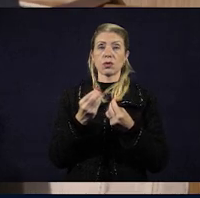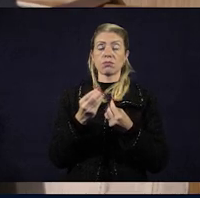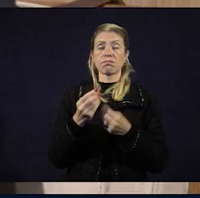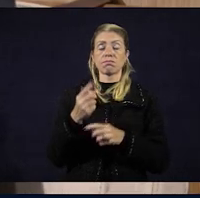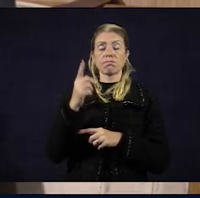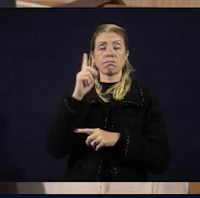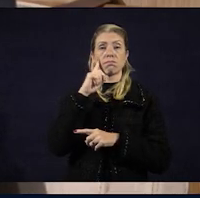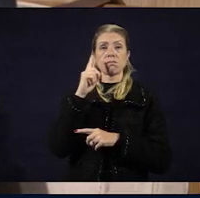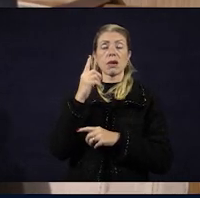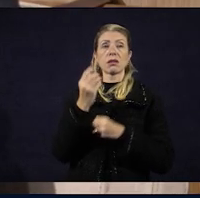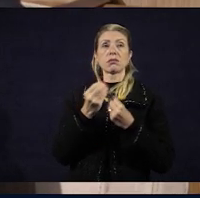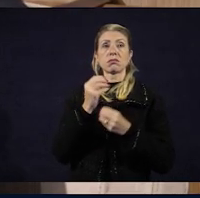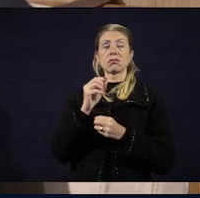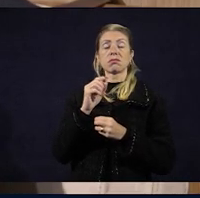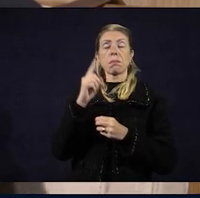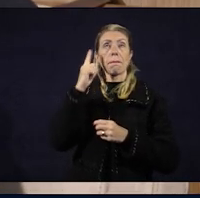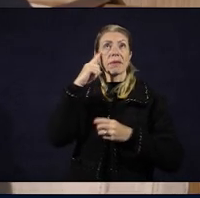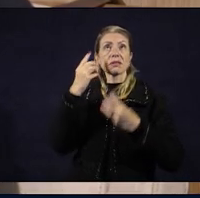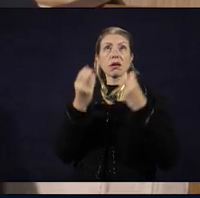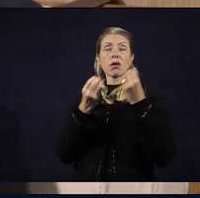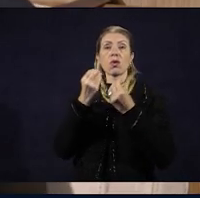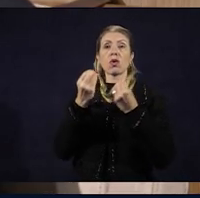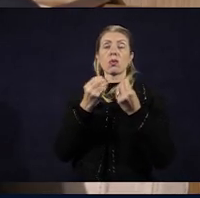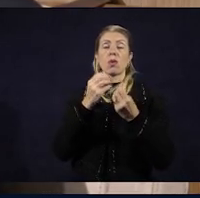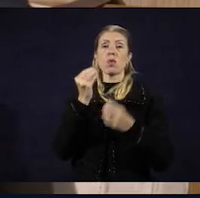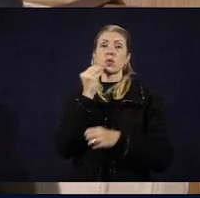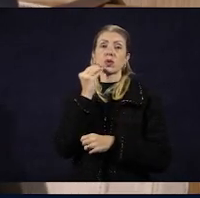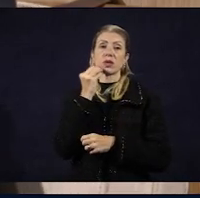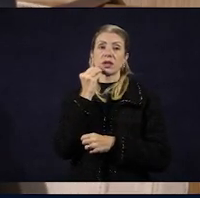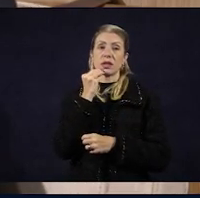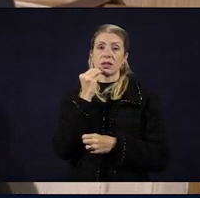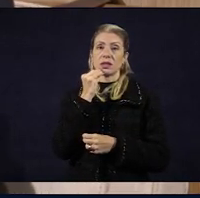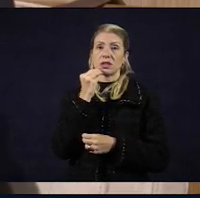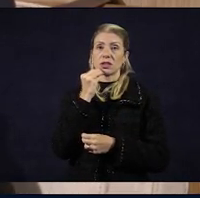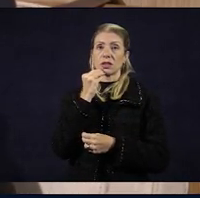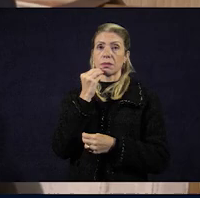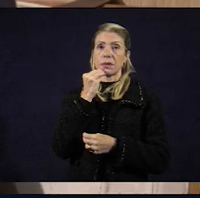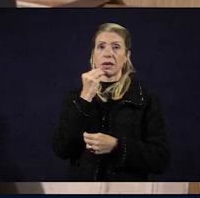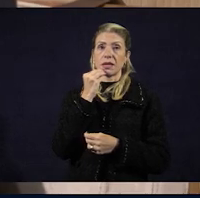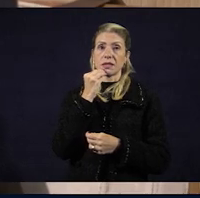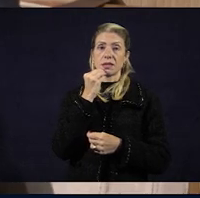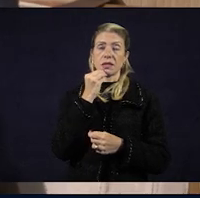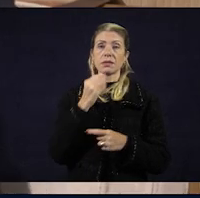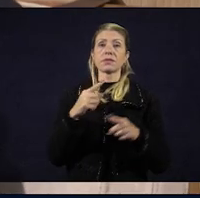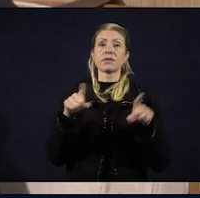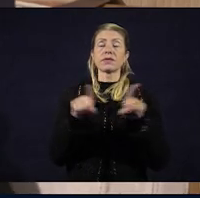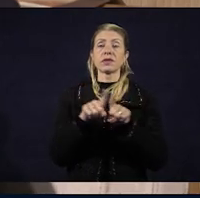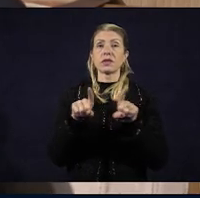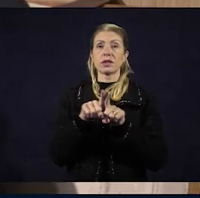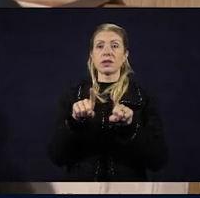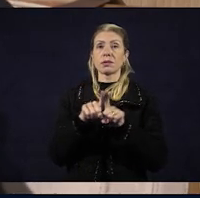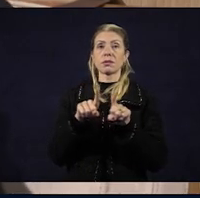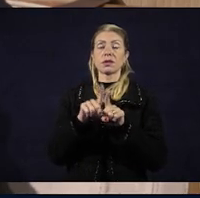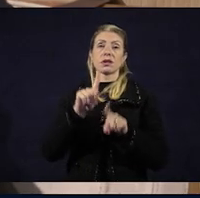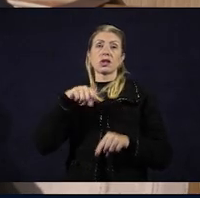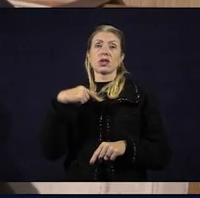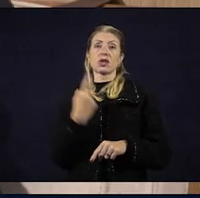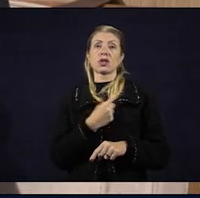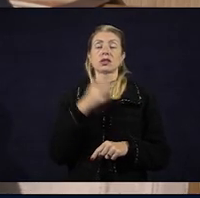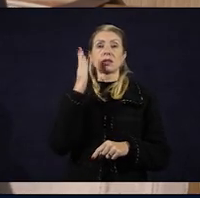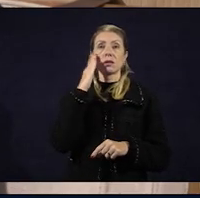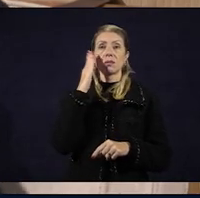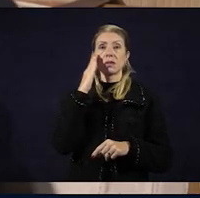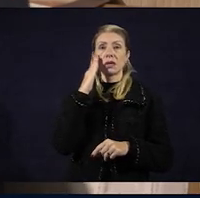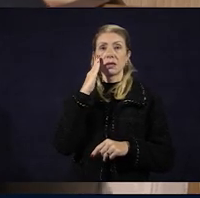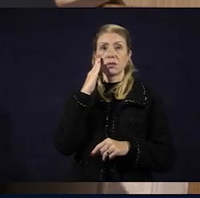se quando você vê que é uma oportunidade você incorpora no seu negócio as ações que você tá